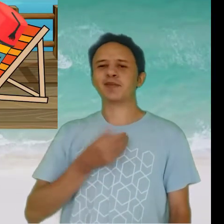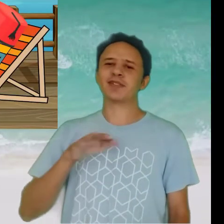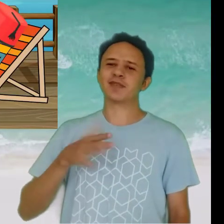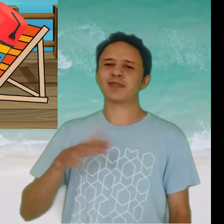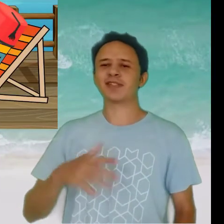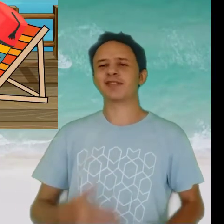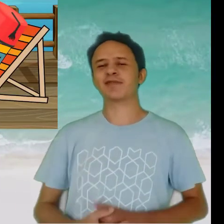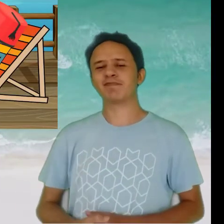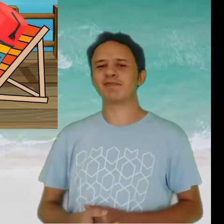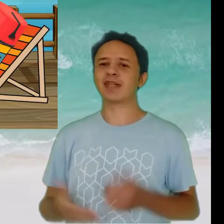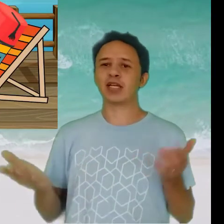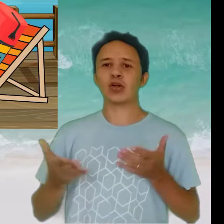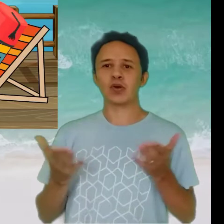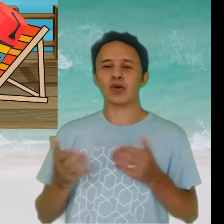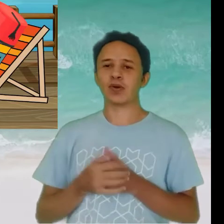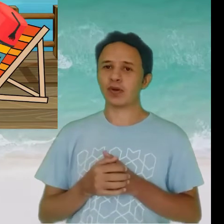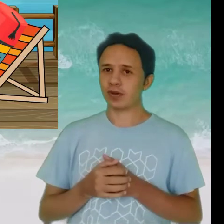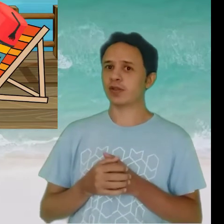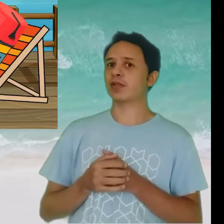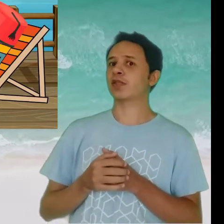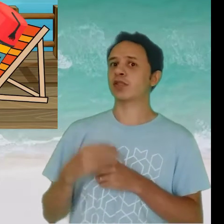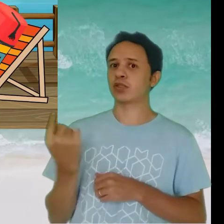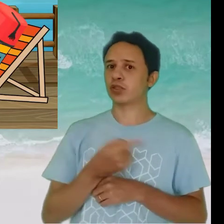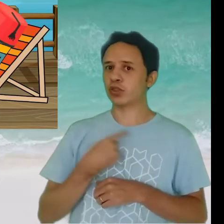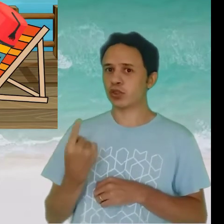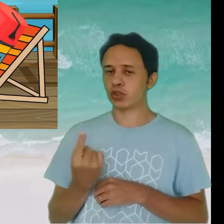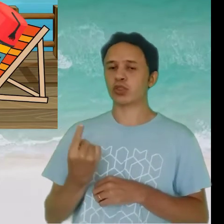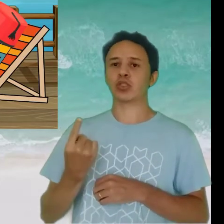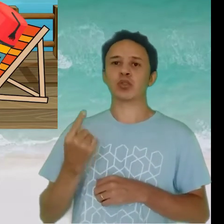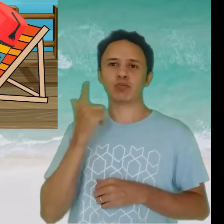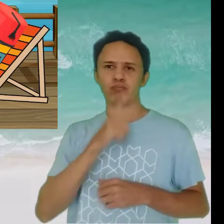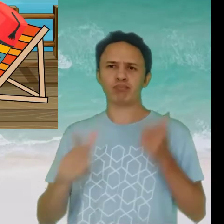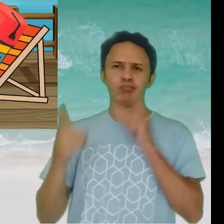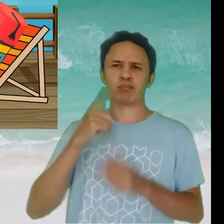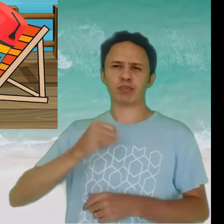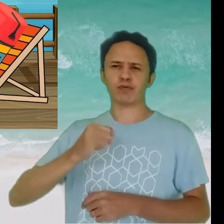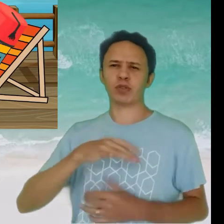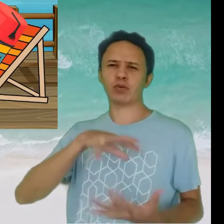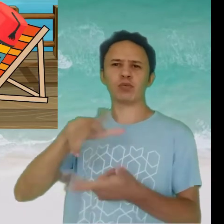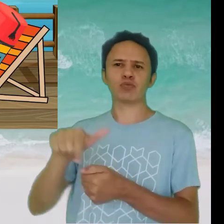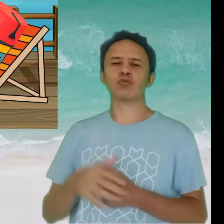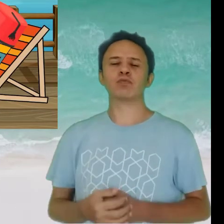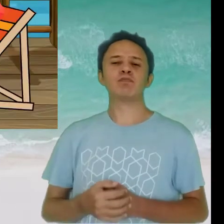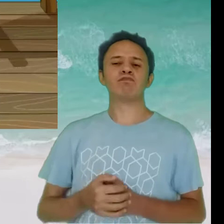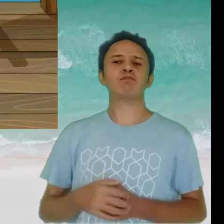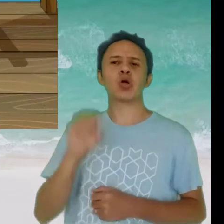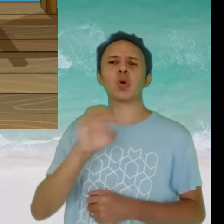Que vida mais ou menos. Agora que Constantinopla caiu, o mundo é nosso. Pode crer,